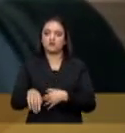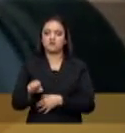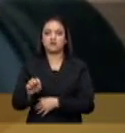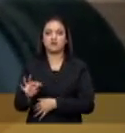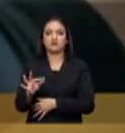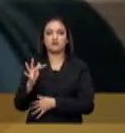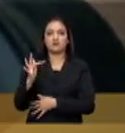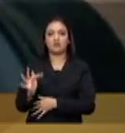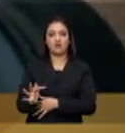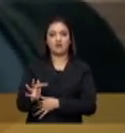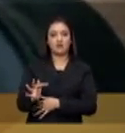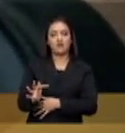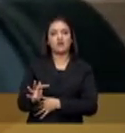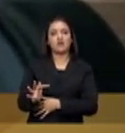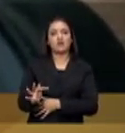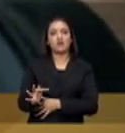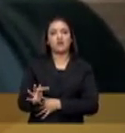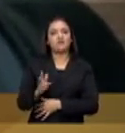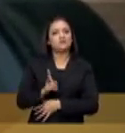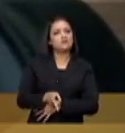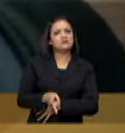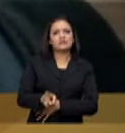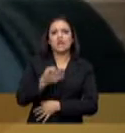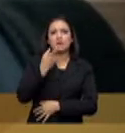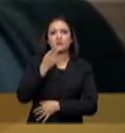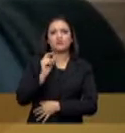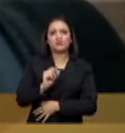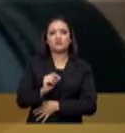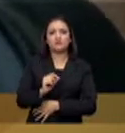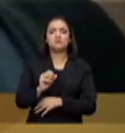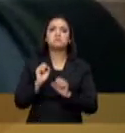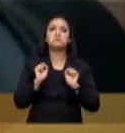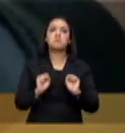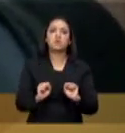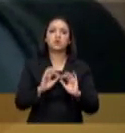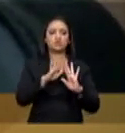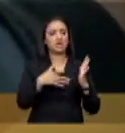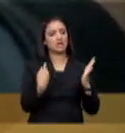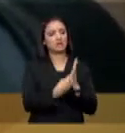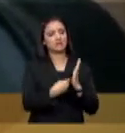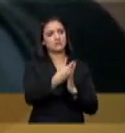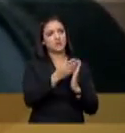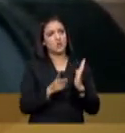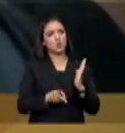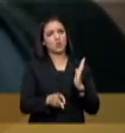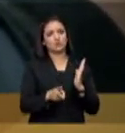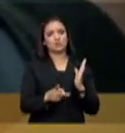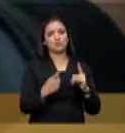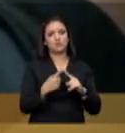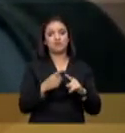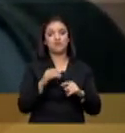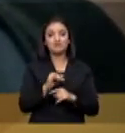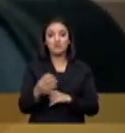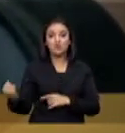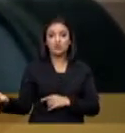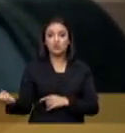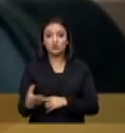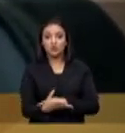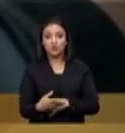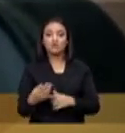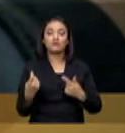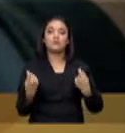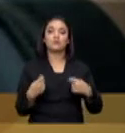tribunal é no sentido de que é possível o aditamento da inicial quando a nova impugnação dispensa